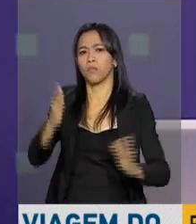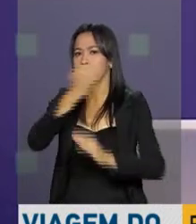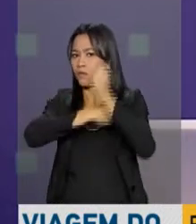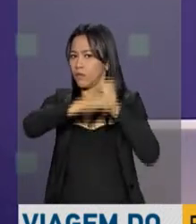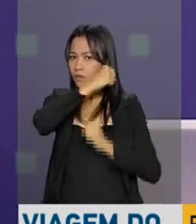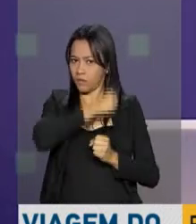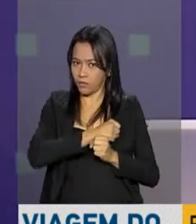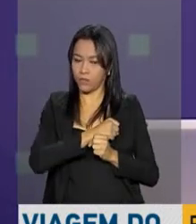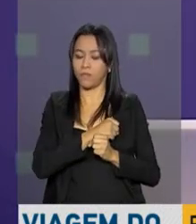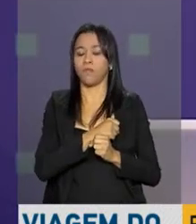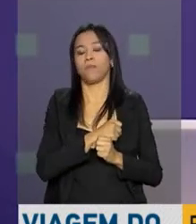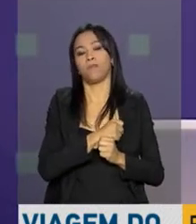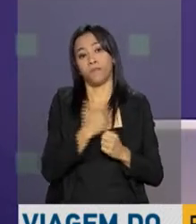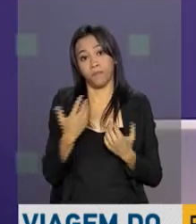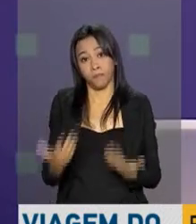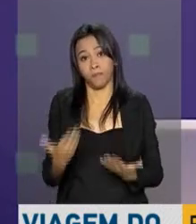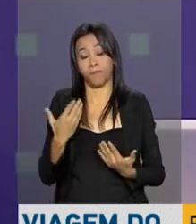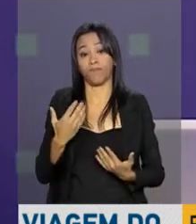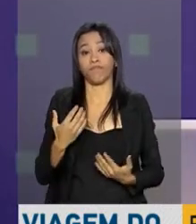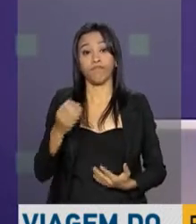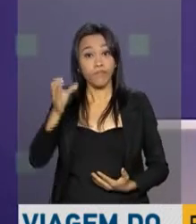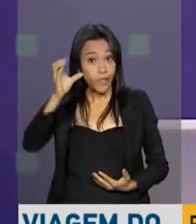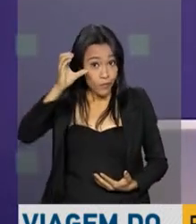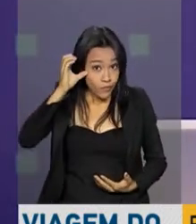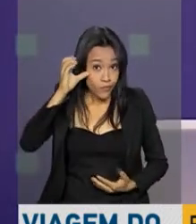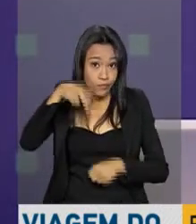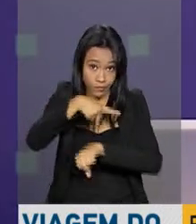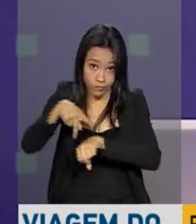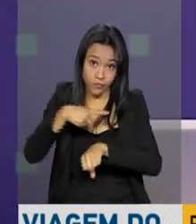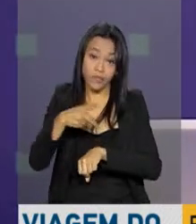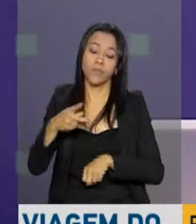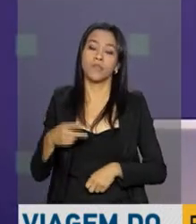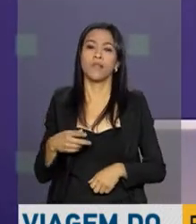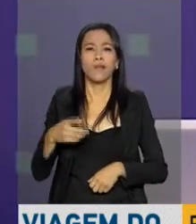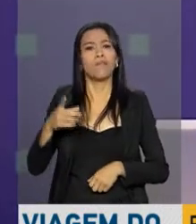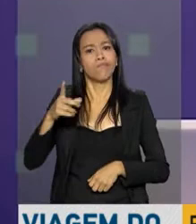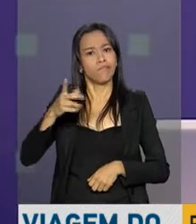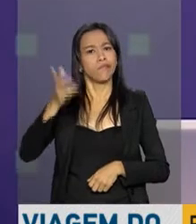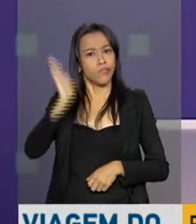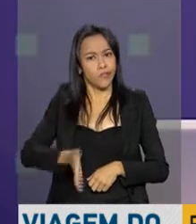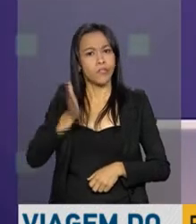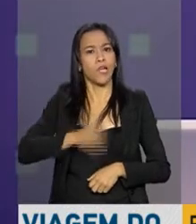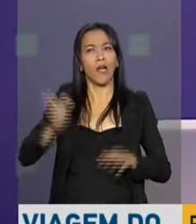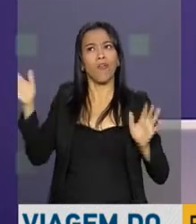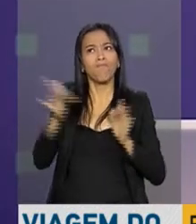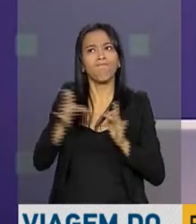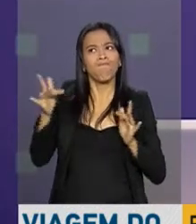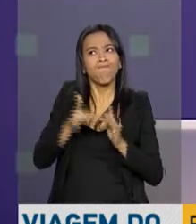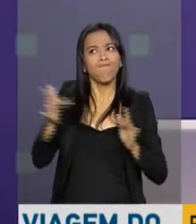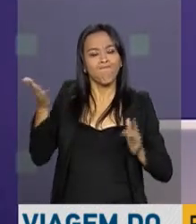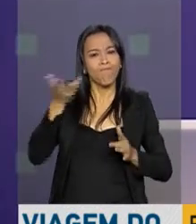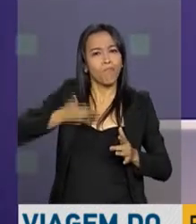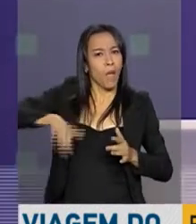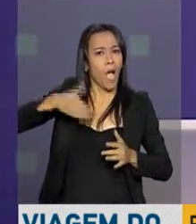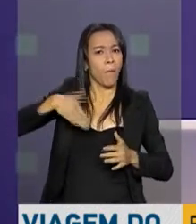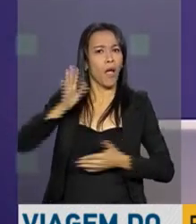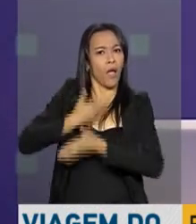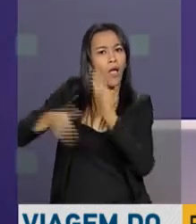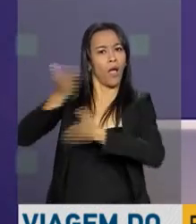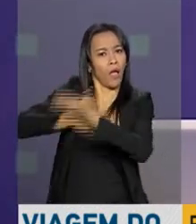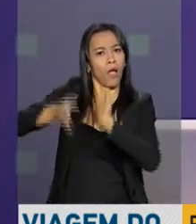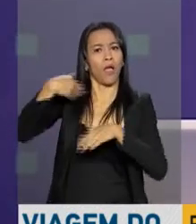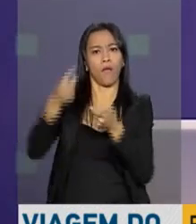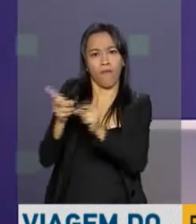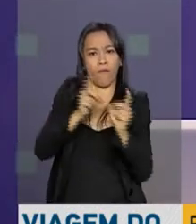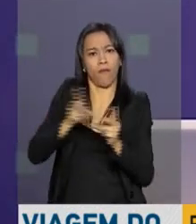passado. A China já é o maior parceiro comercial do Brasil e tem